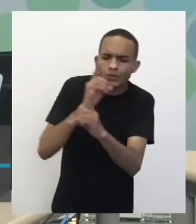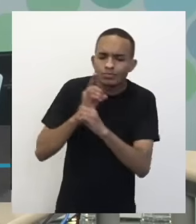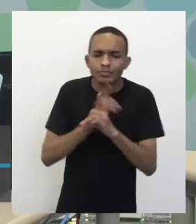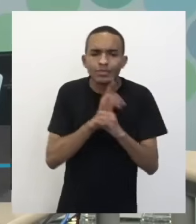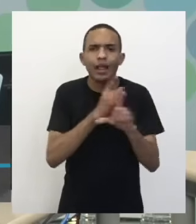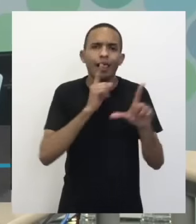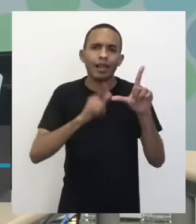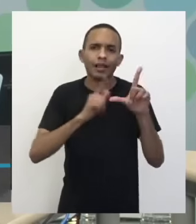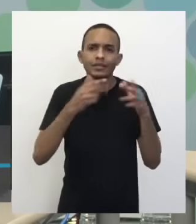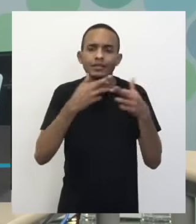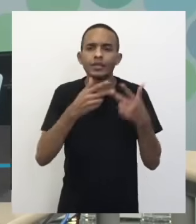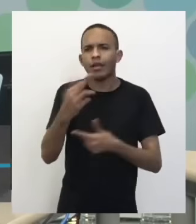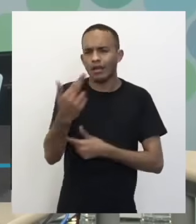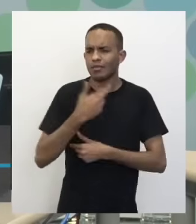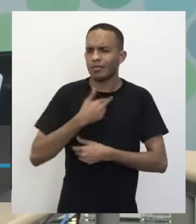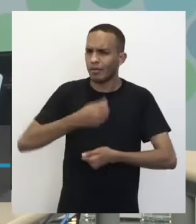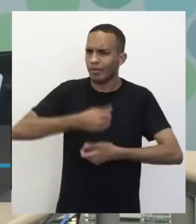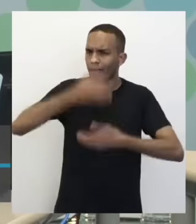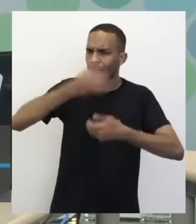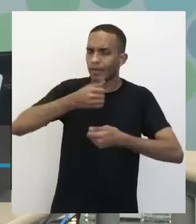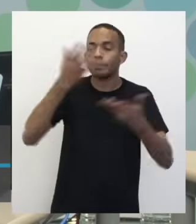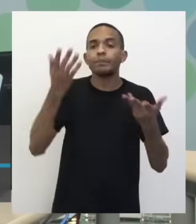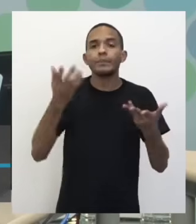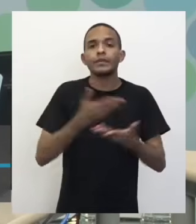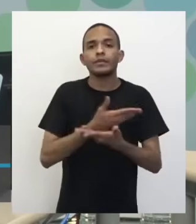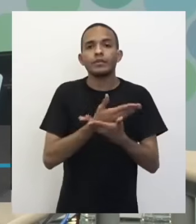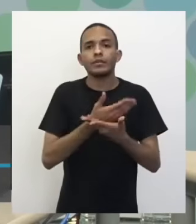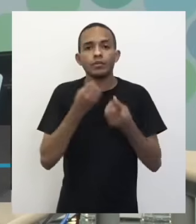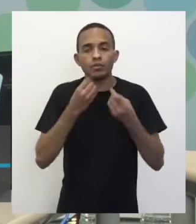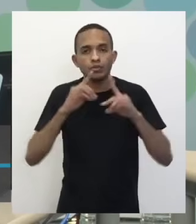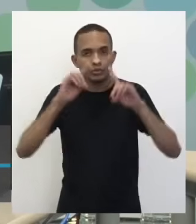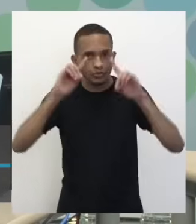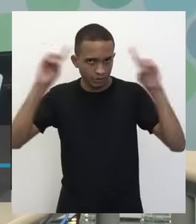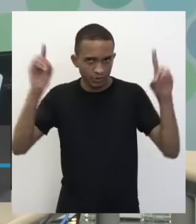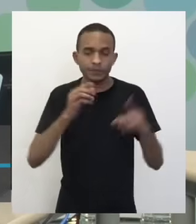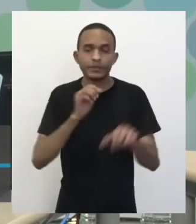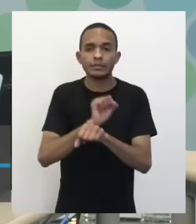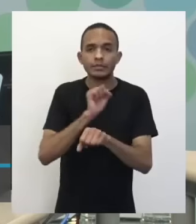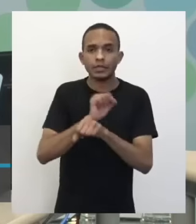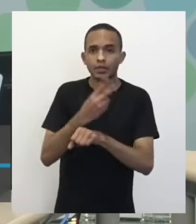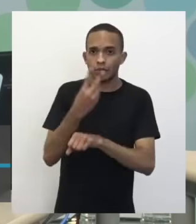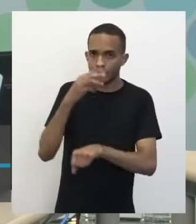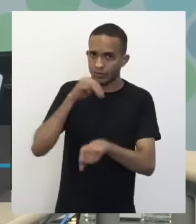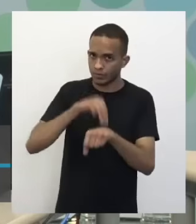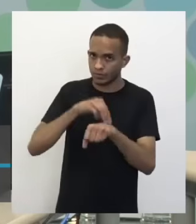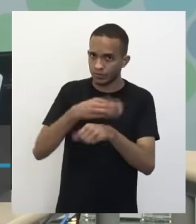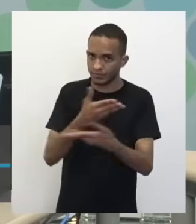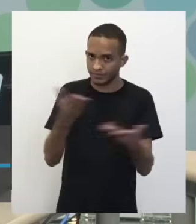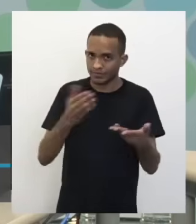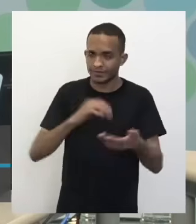ou na revista. Responde aí pra Pro, tá bom? Enquanto sobe os bons dias aqui, a resposta de vocês, 2 minutinhos.